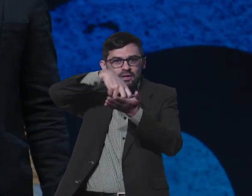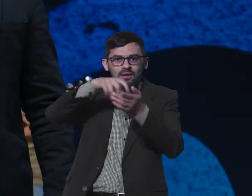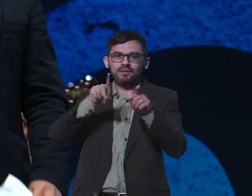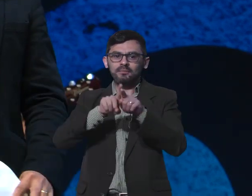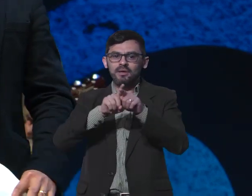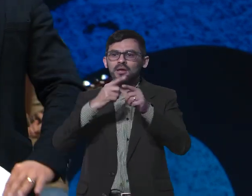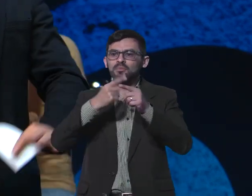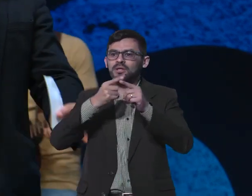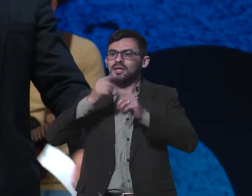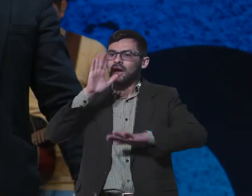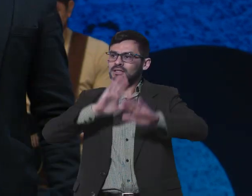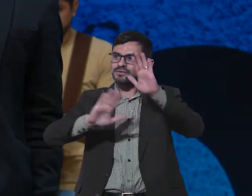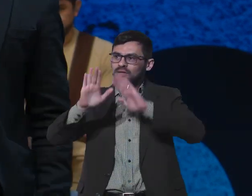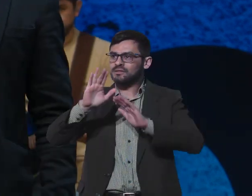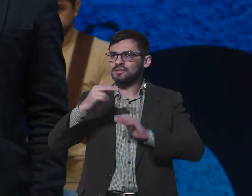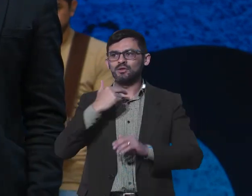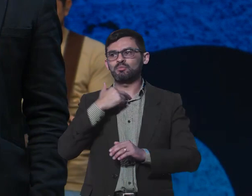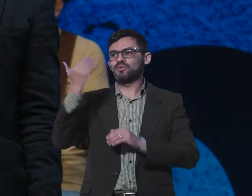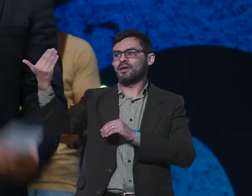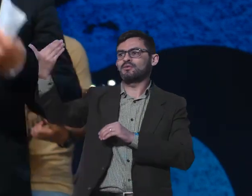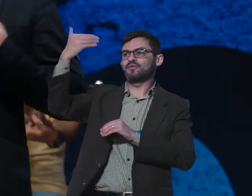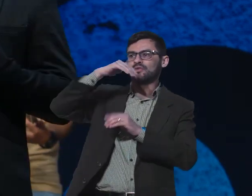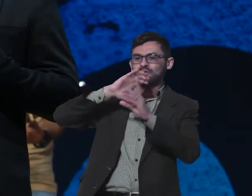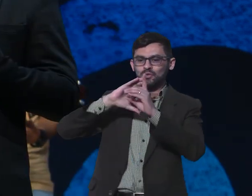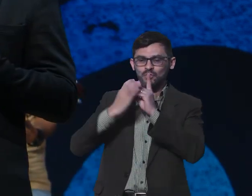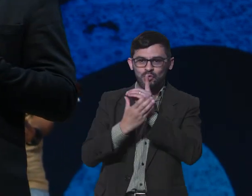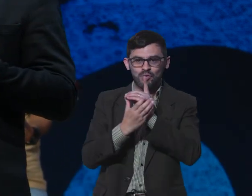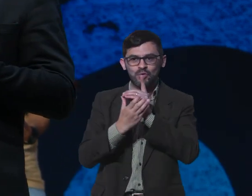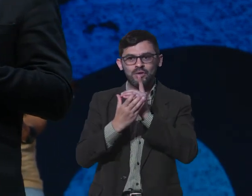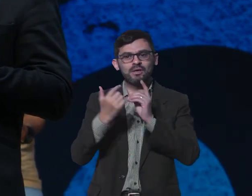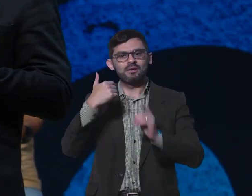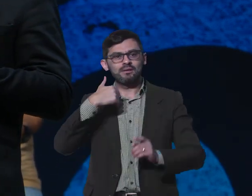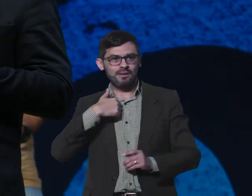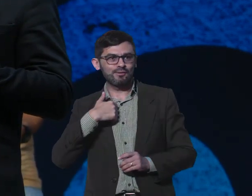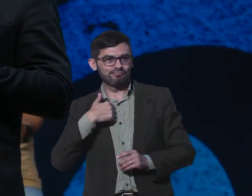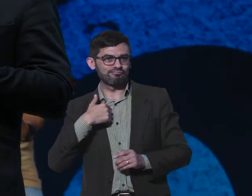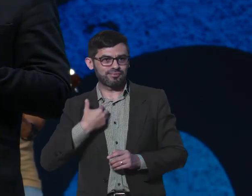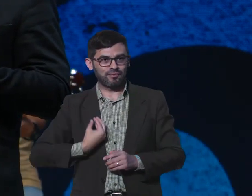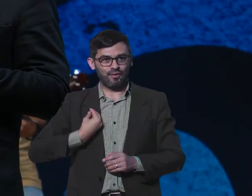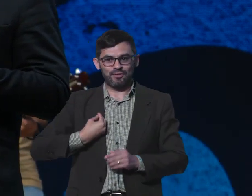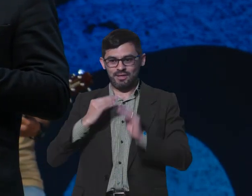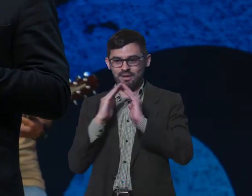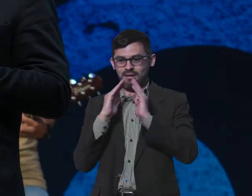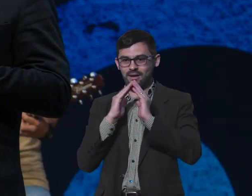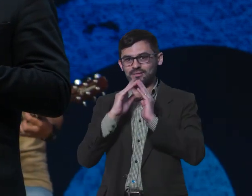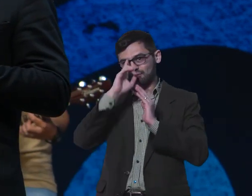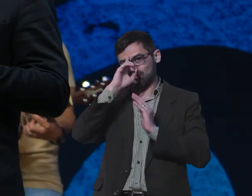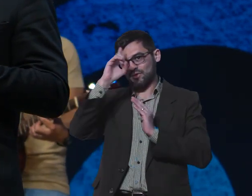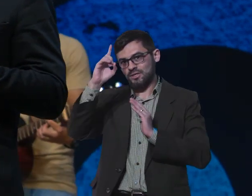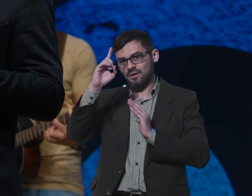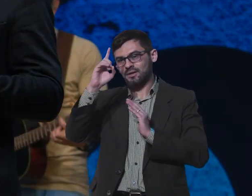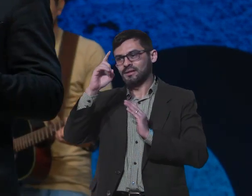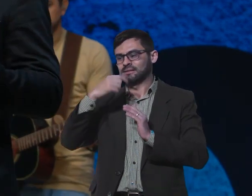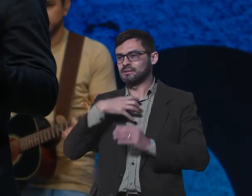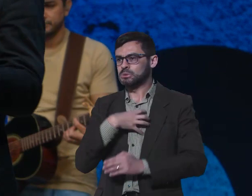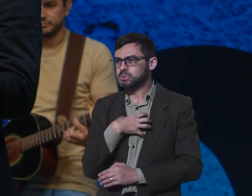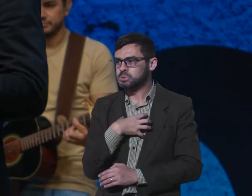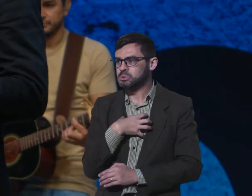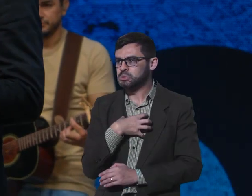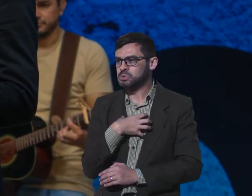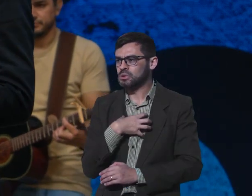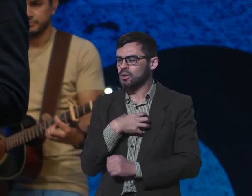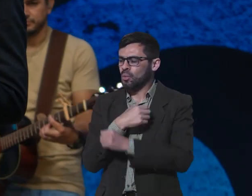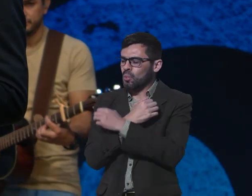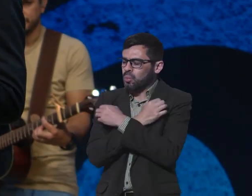porque talvez alguns deles não puderam estar aqui. Eu estava em casa um dia e eu me senti tão